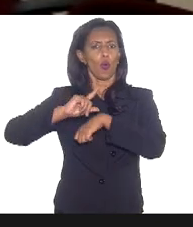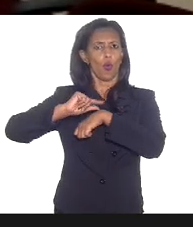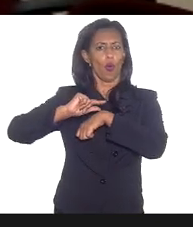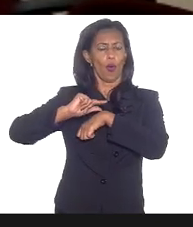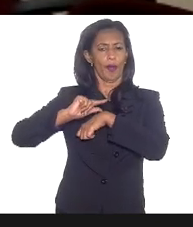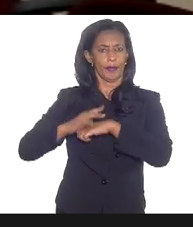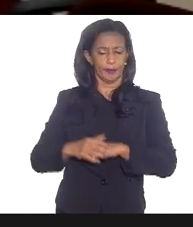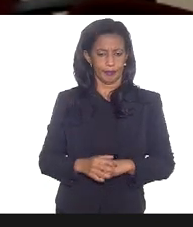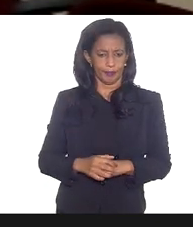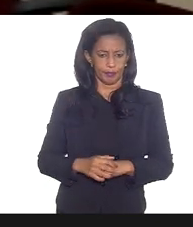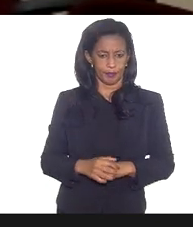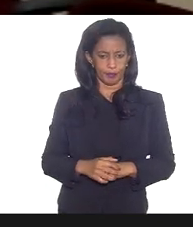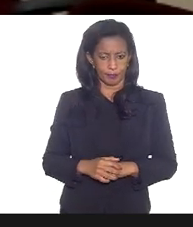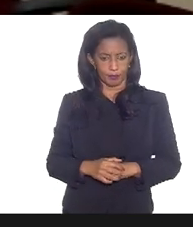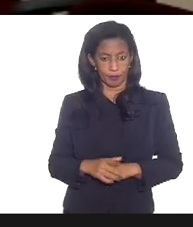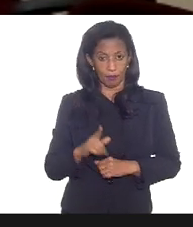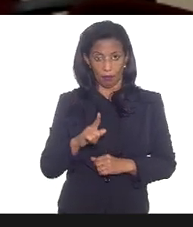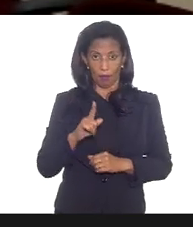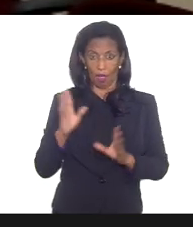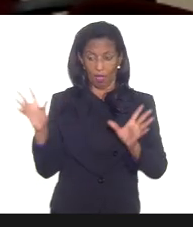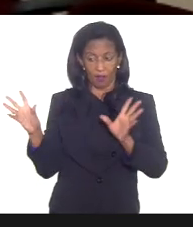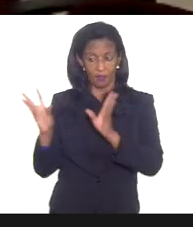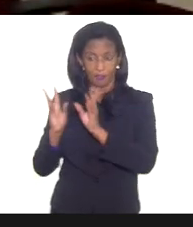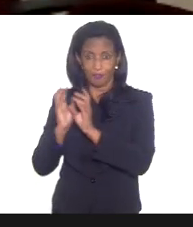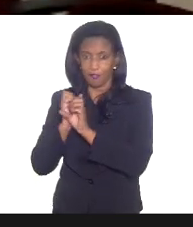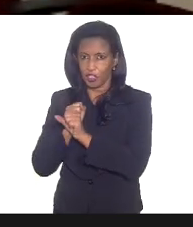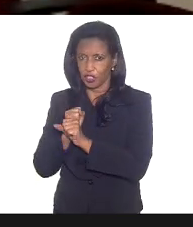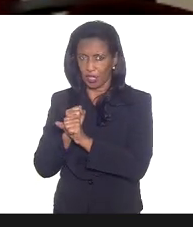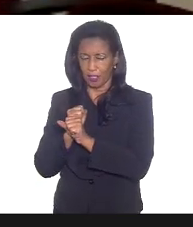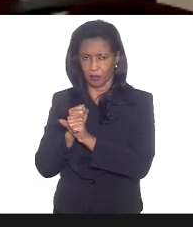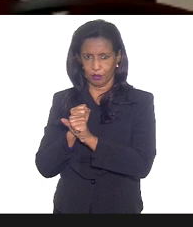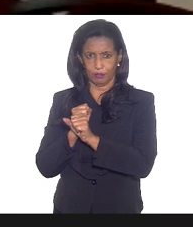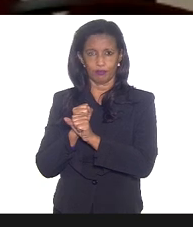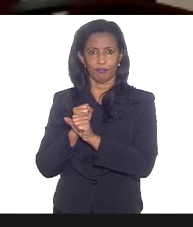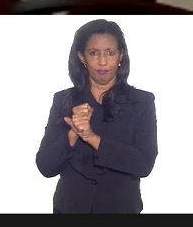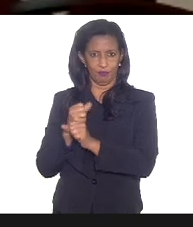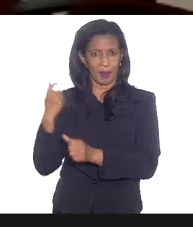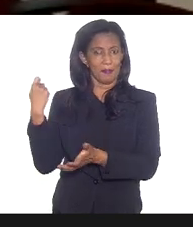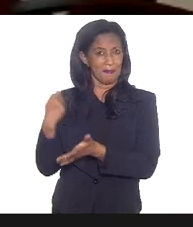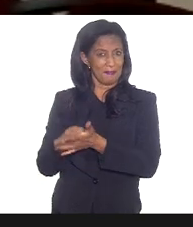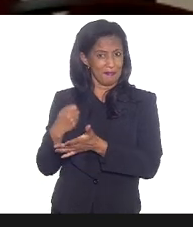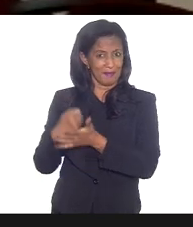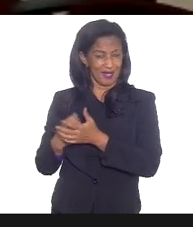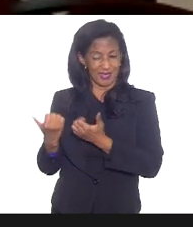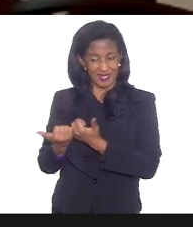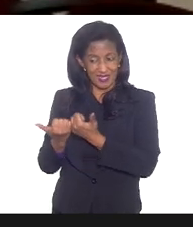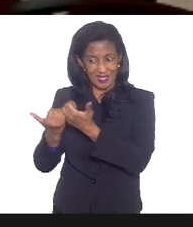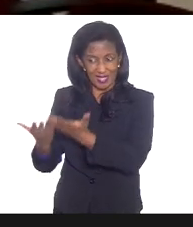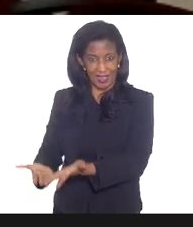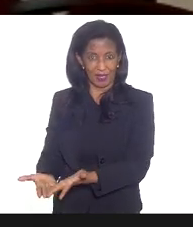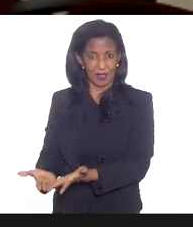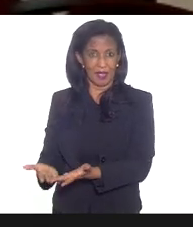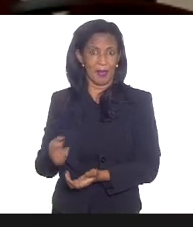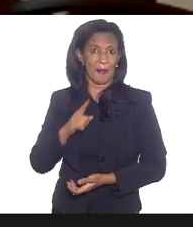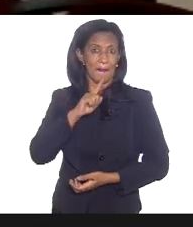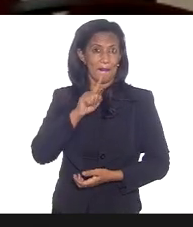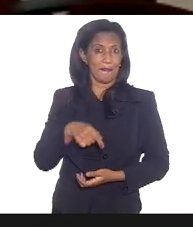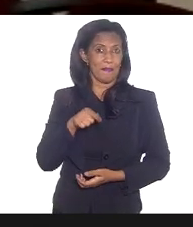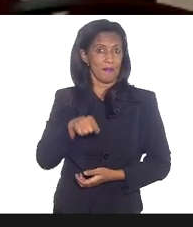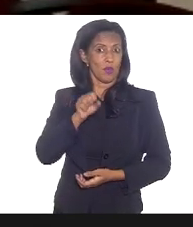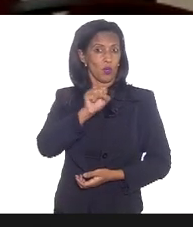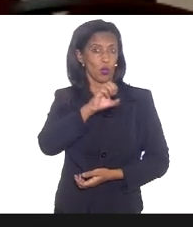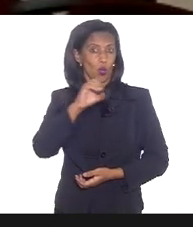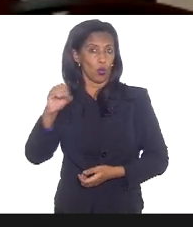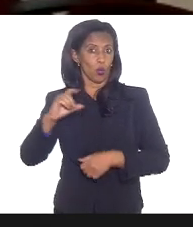eu digo no máximo, é fechado que a BNCC precisa ser ofertada em 1.800 horas.